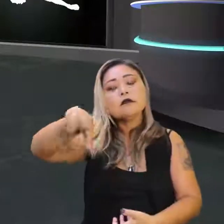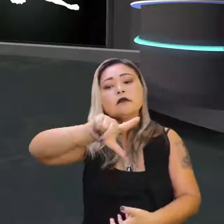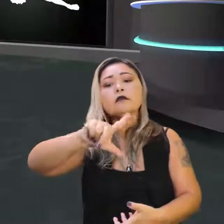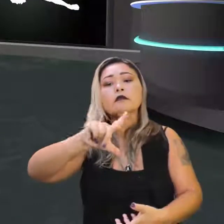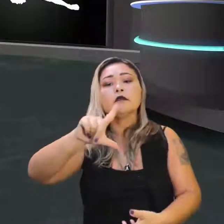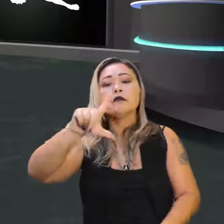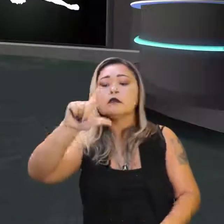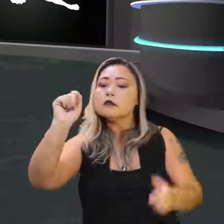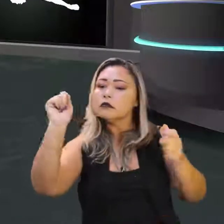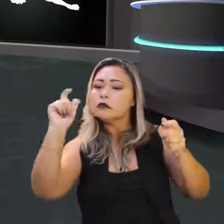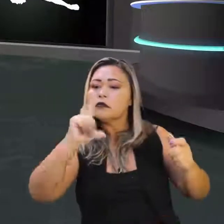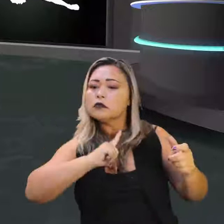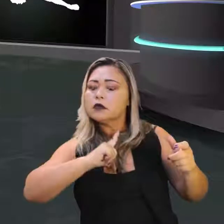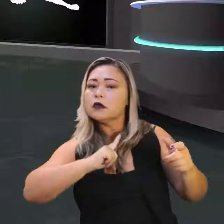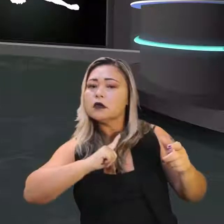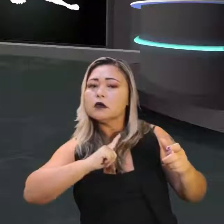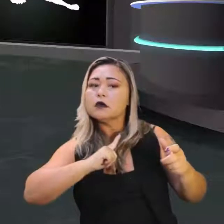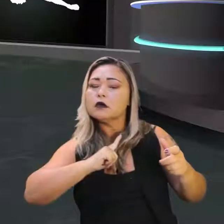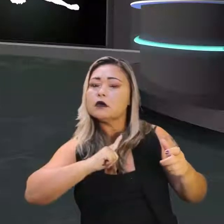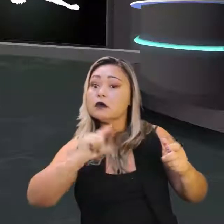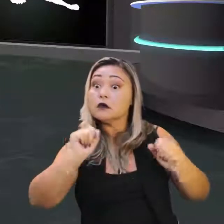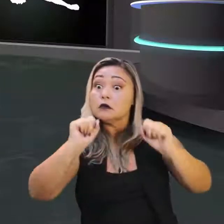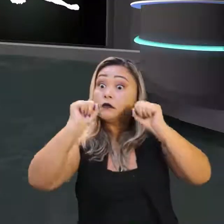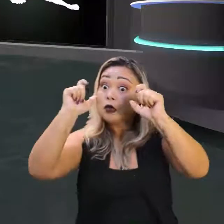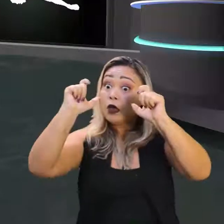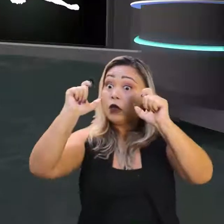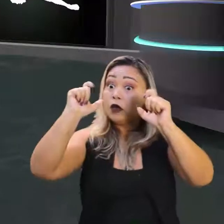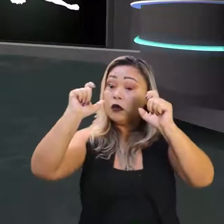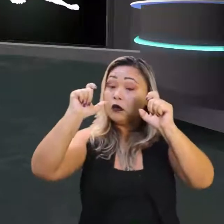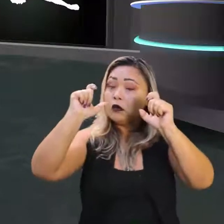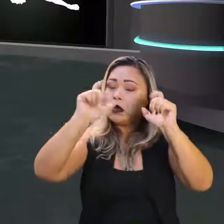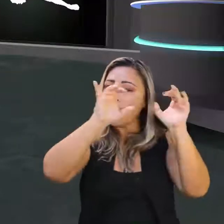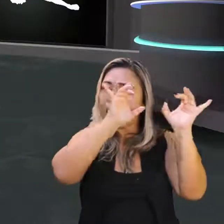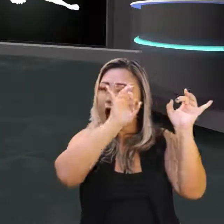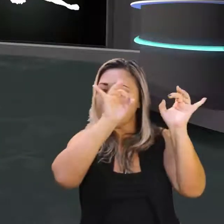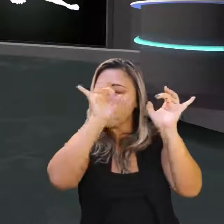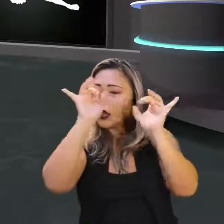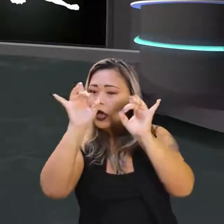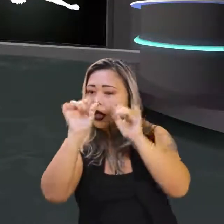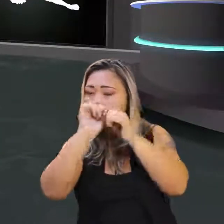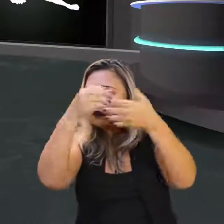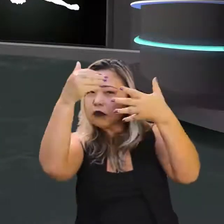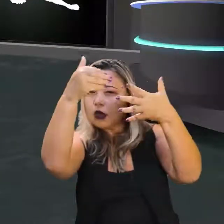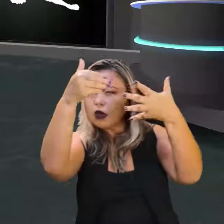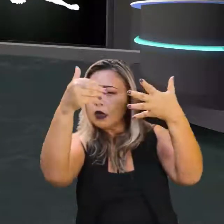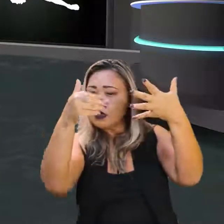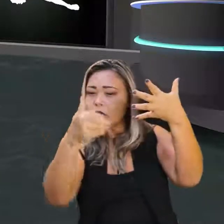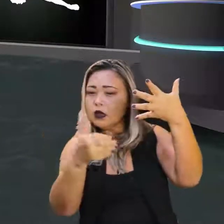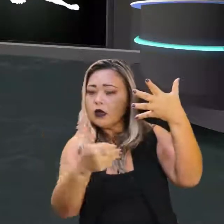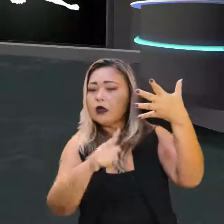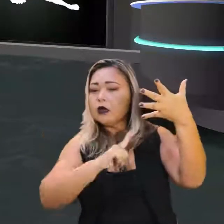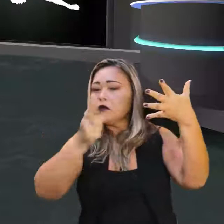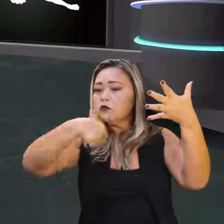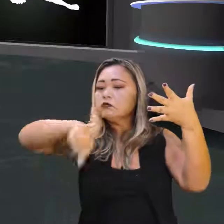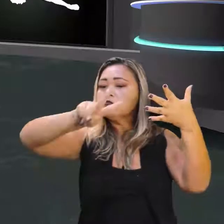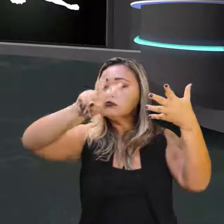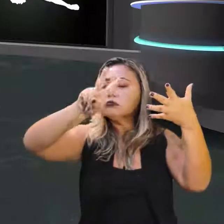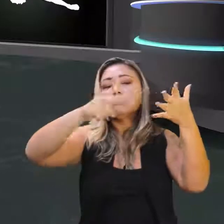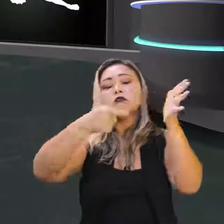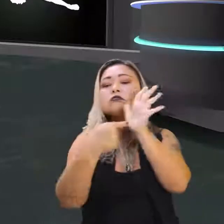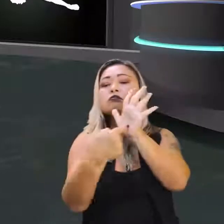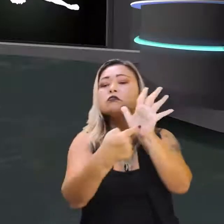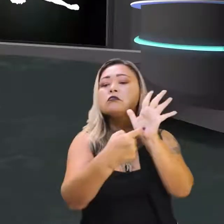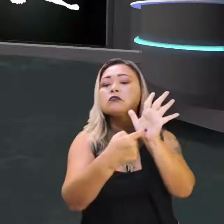você tenha ficado atento a cada uma das coisas que nós